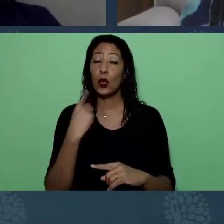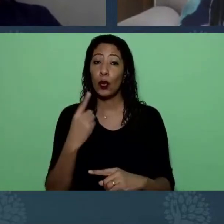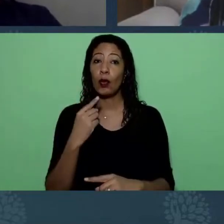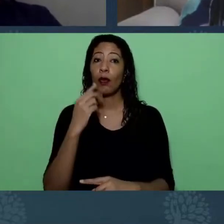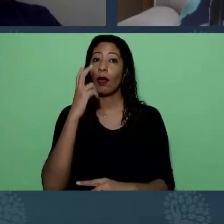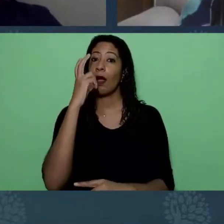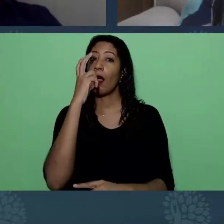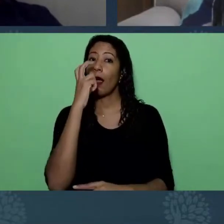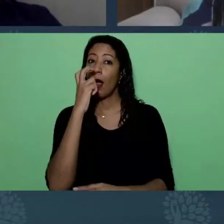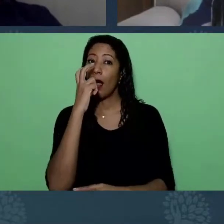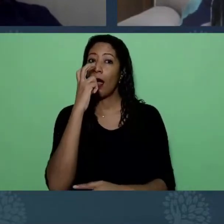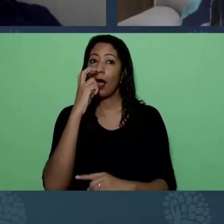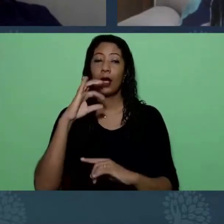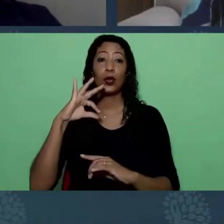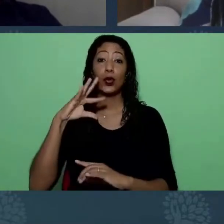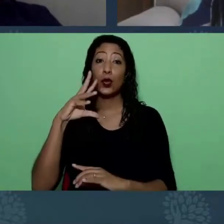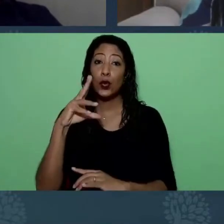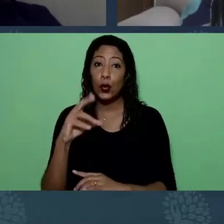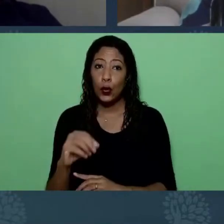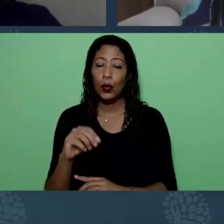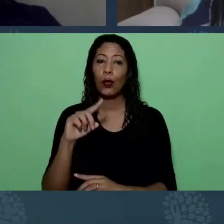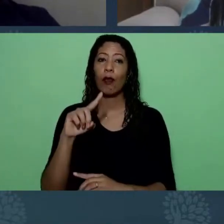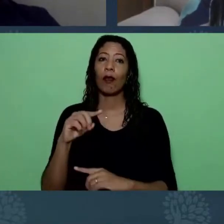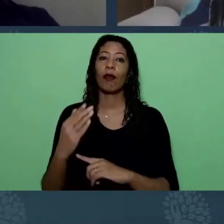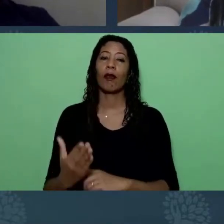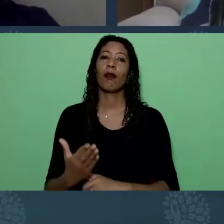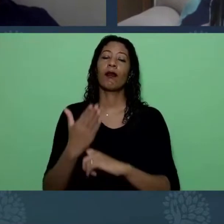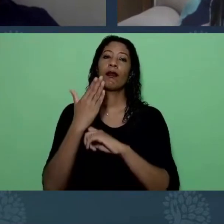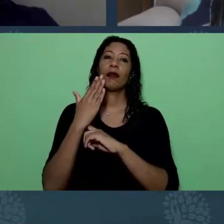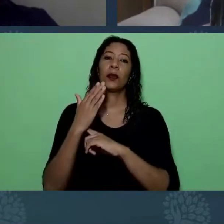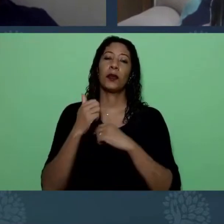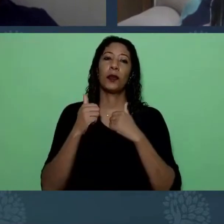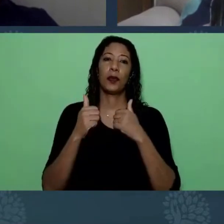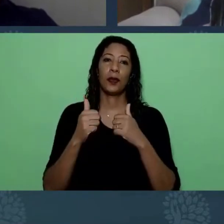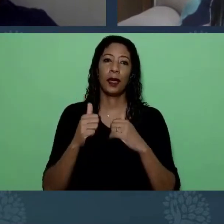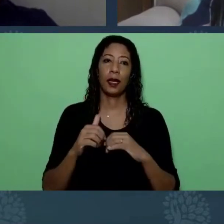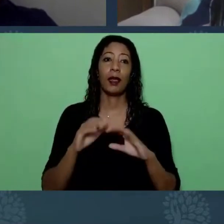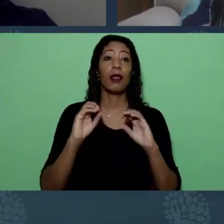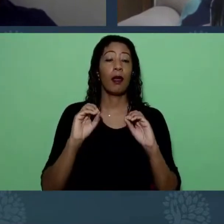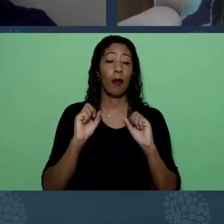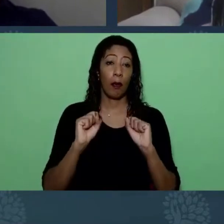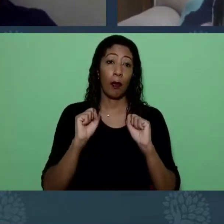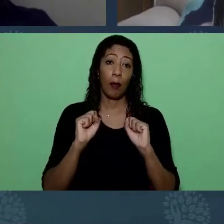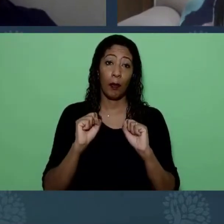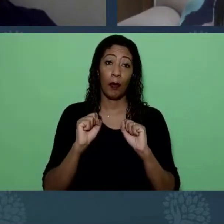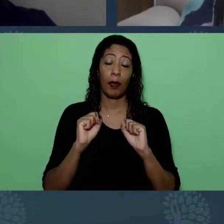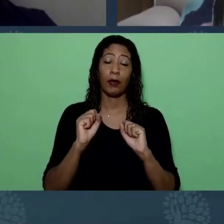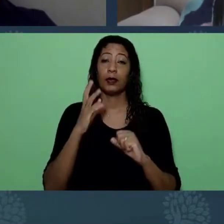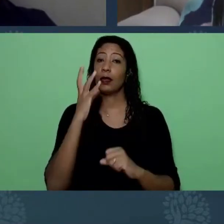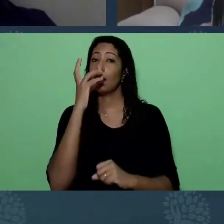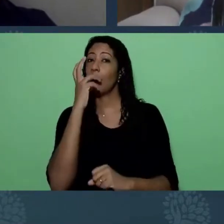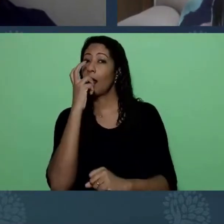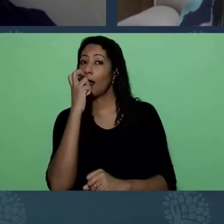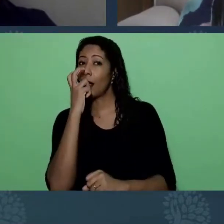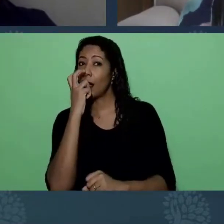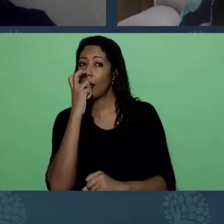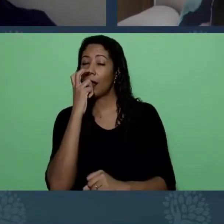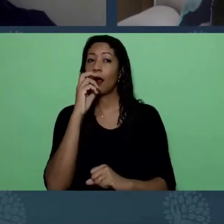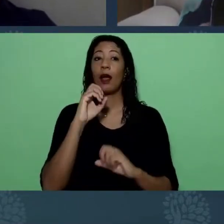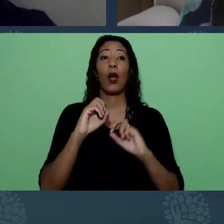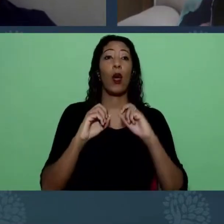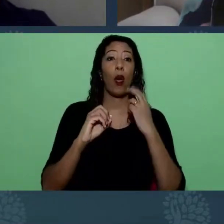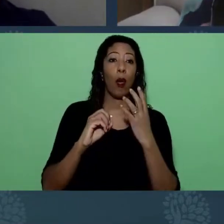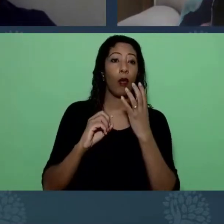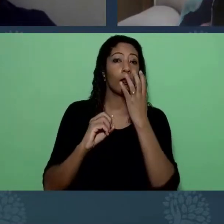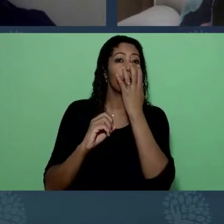vias eficazes para entregar as medicações. Então, eu posso entregar uma medicação na via aérea por nebulização,